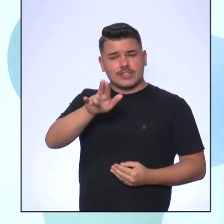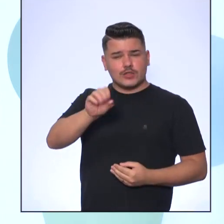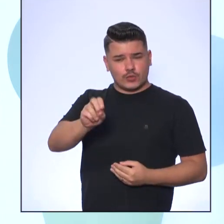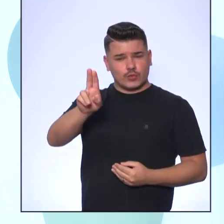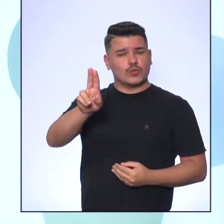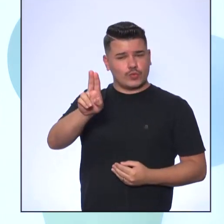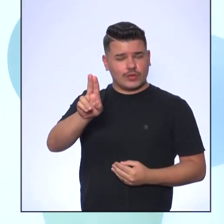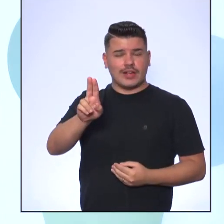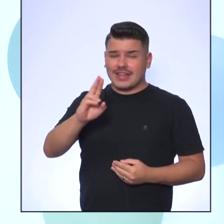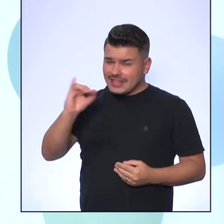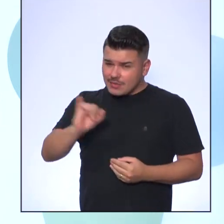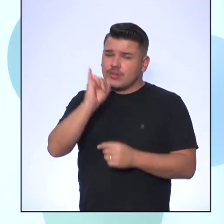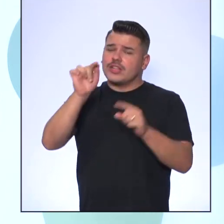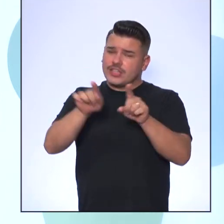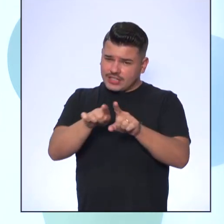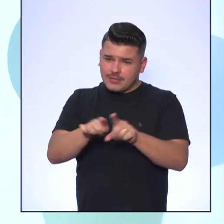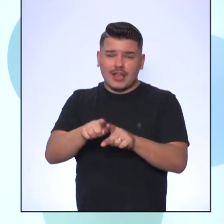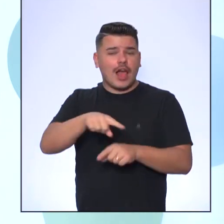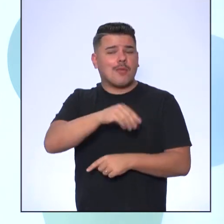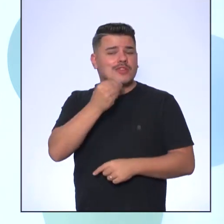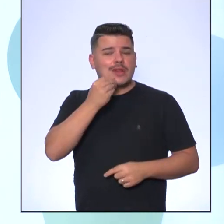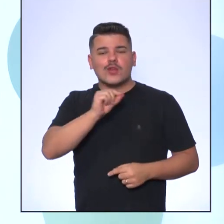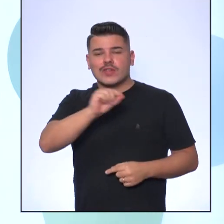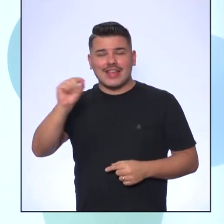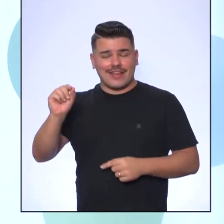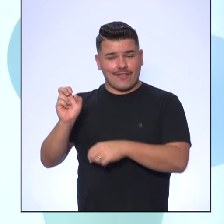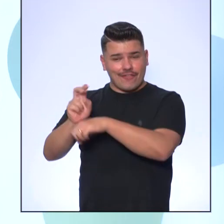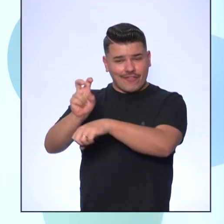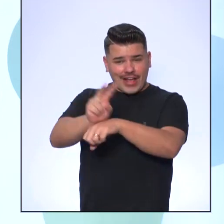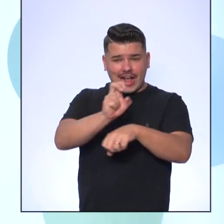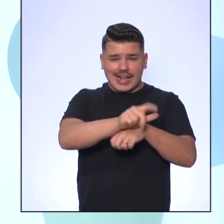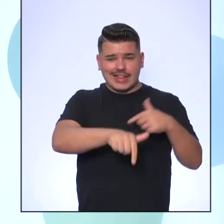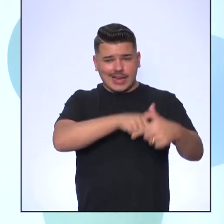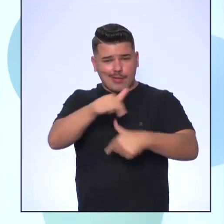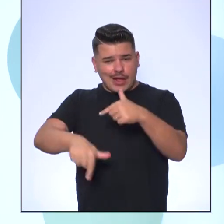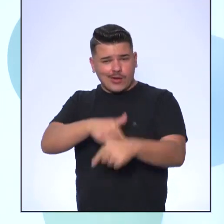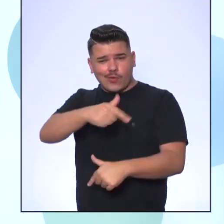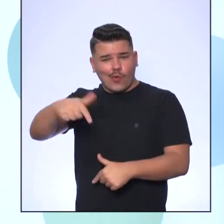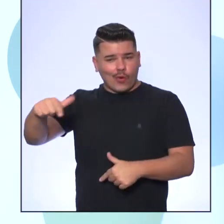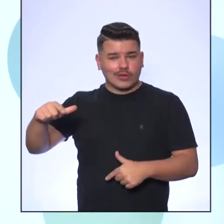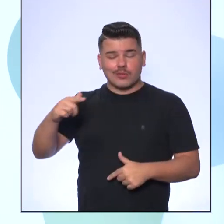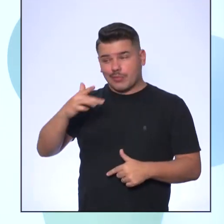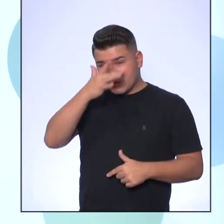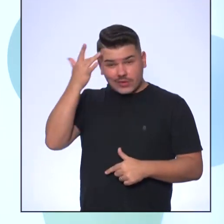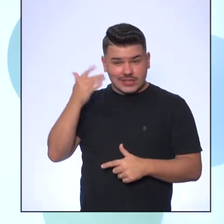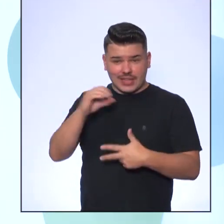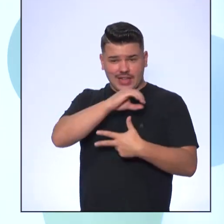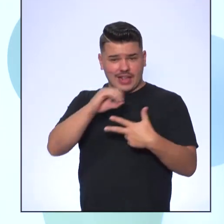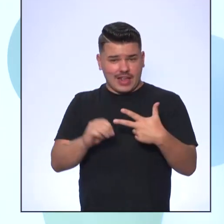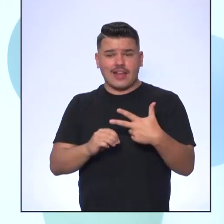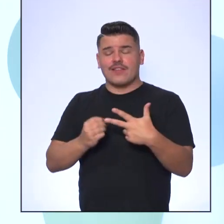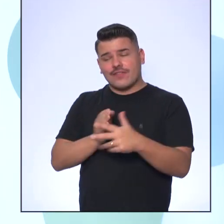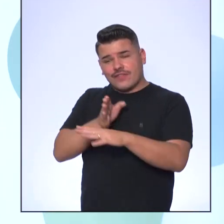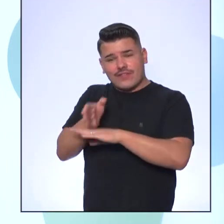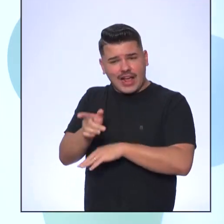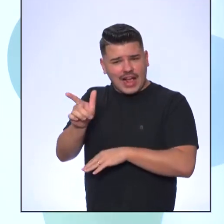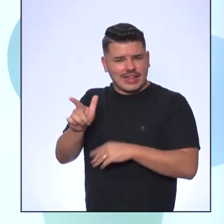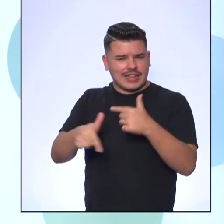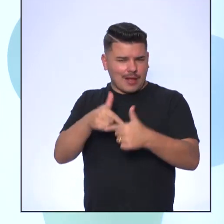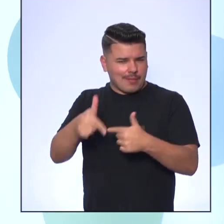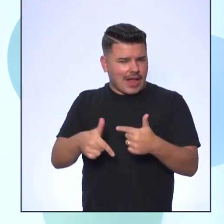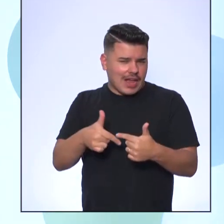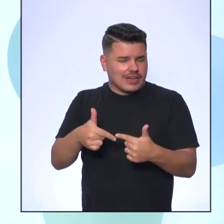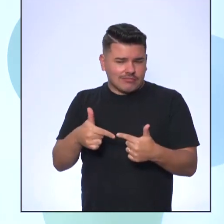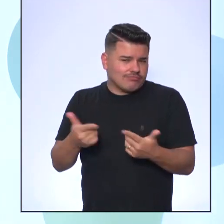Inclusive, também com a possibilidade, né, das vagas reservadas para os alunos egressos, né, do Sistema Público de Educação e